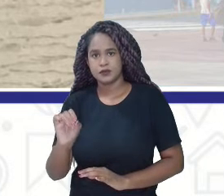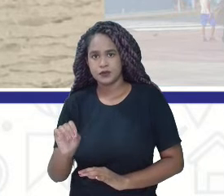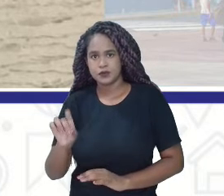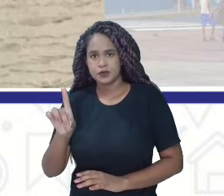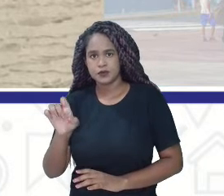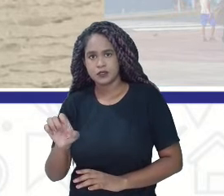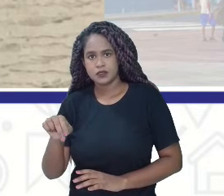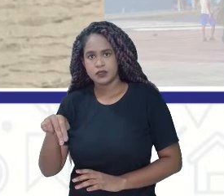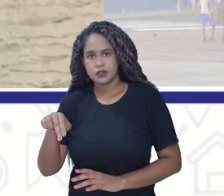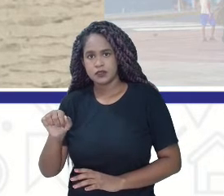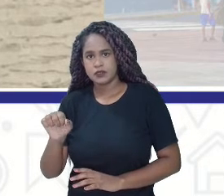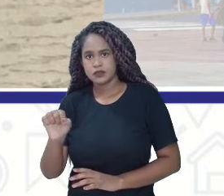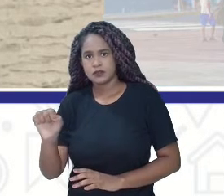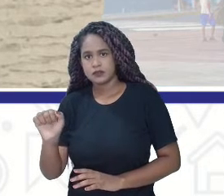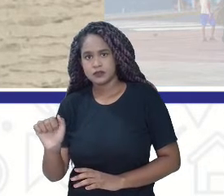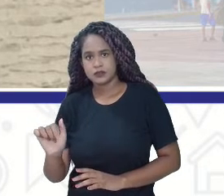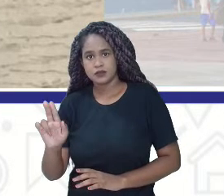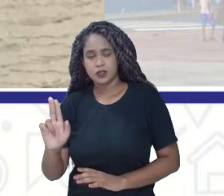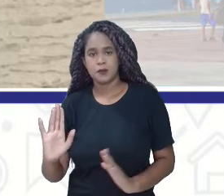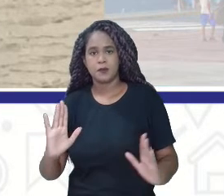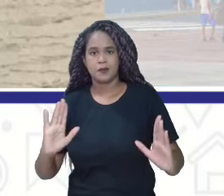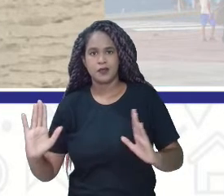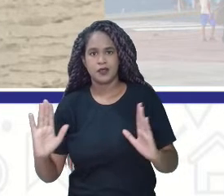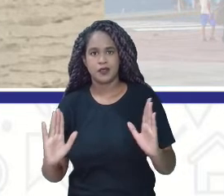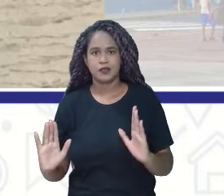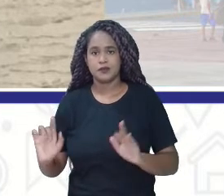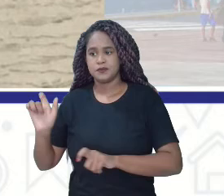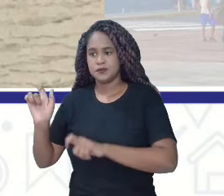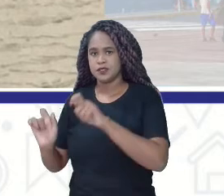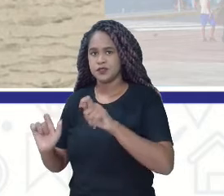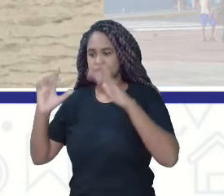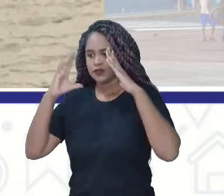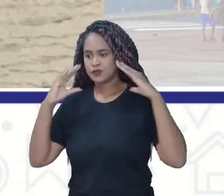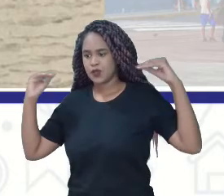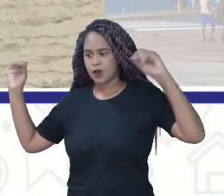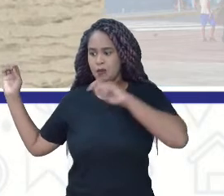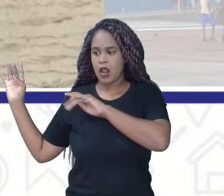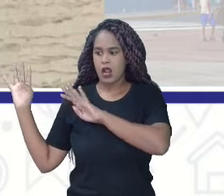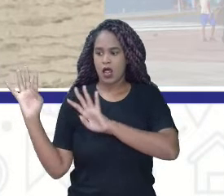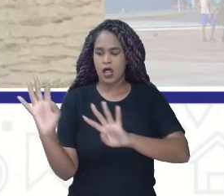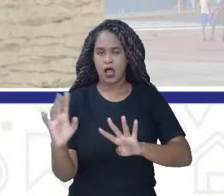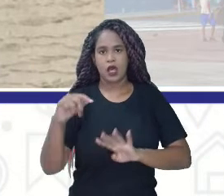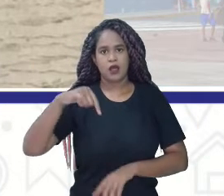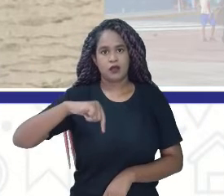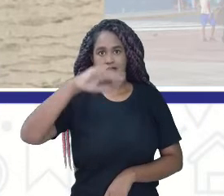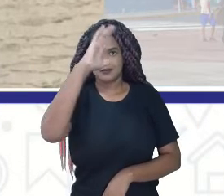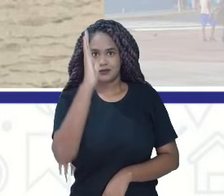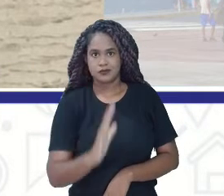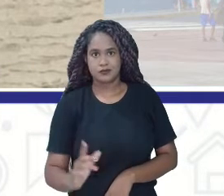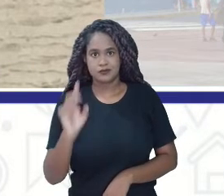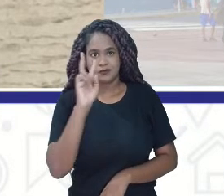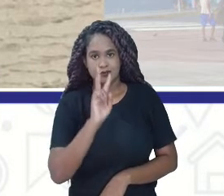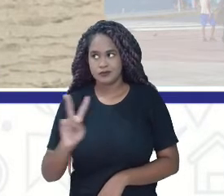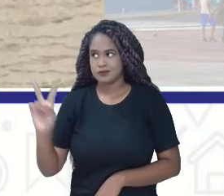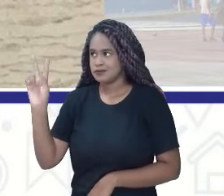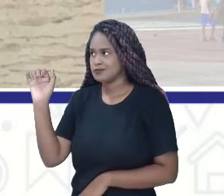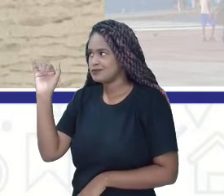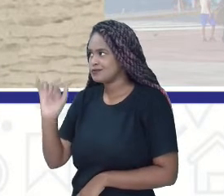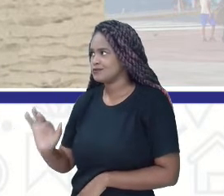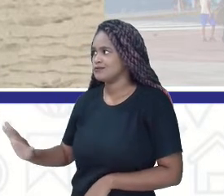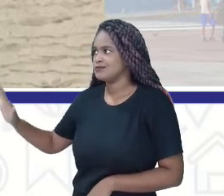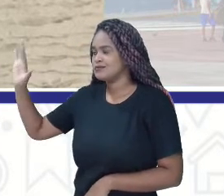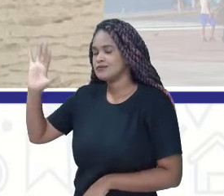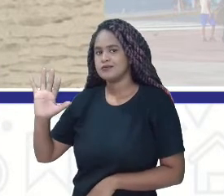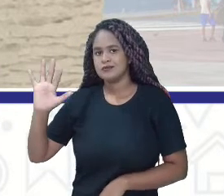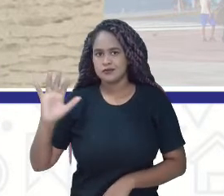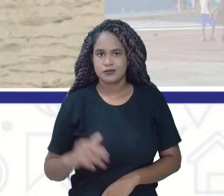da chegada, né, dos holandeses aqui no Brasil. Então, observa aí a imagem, né, do